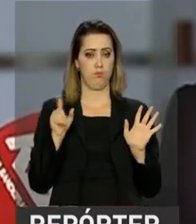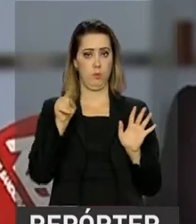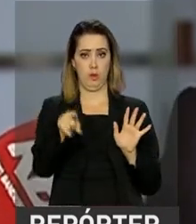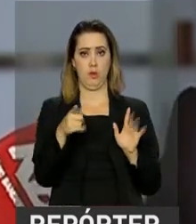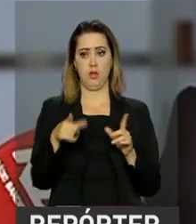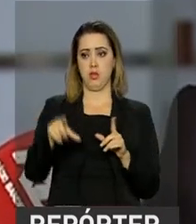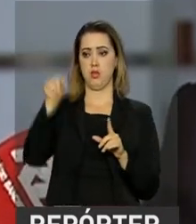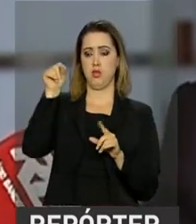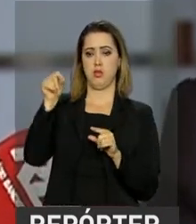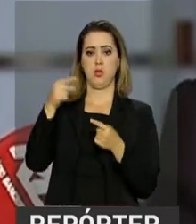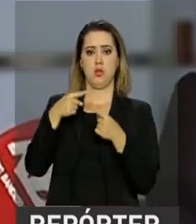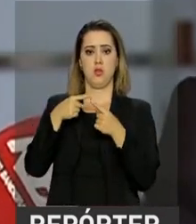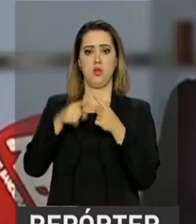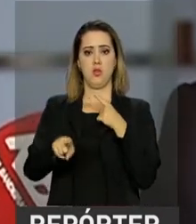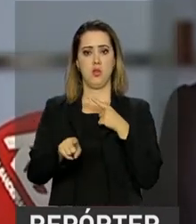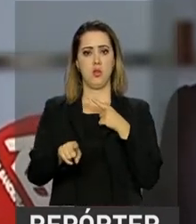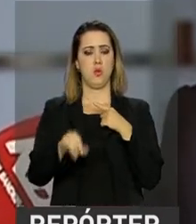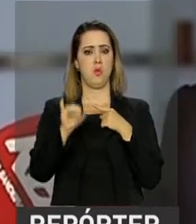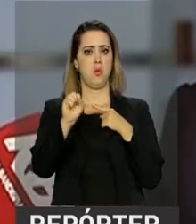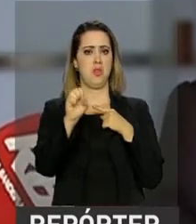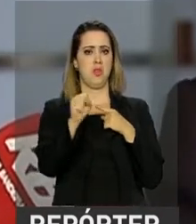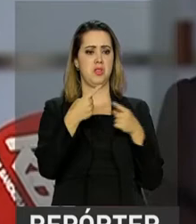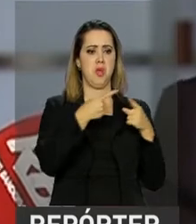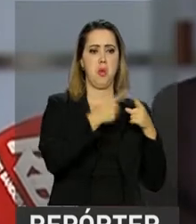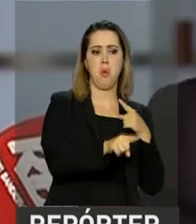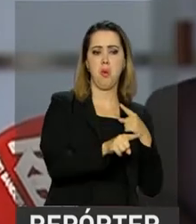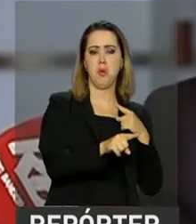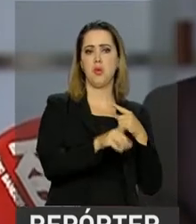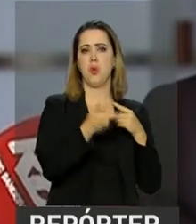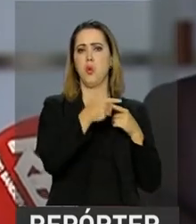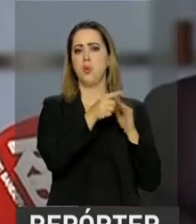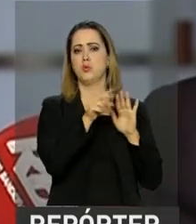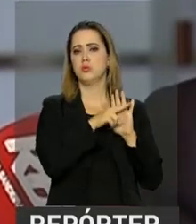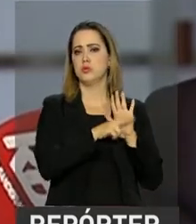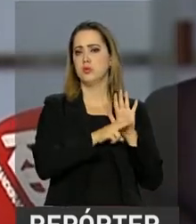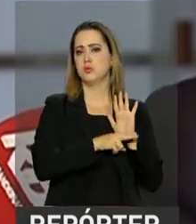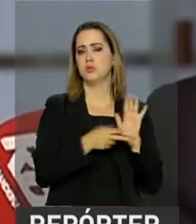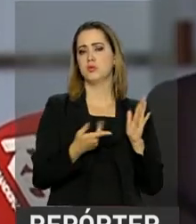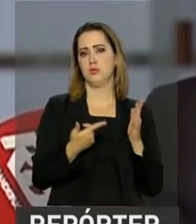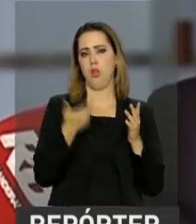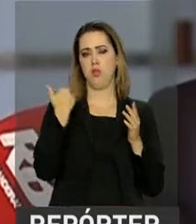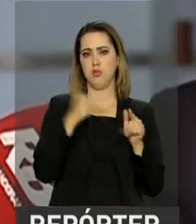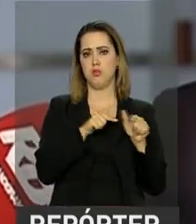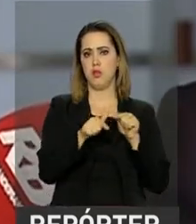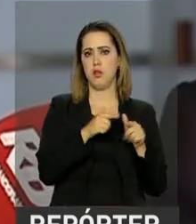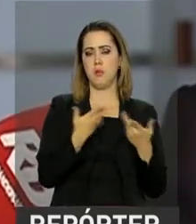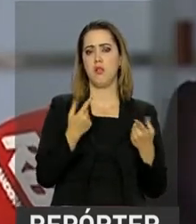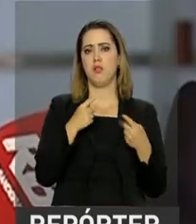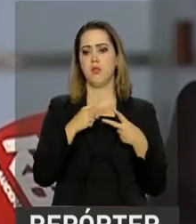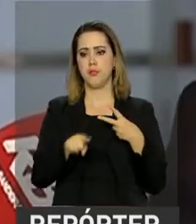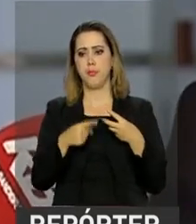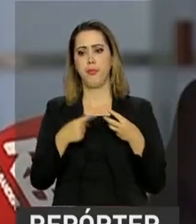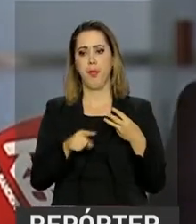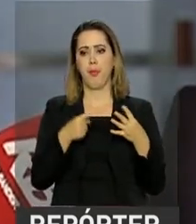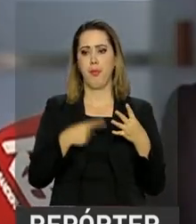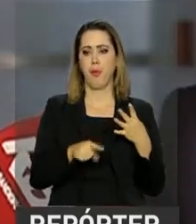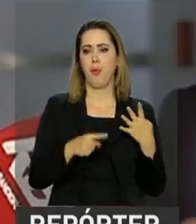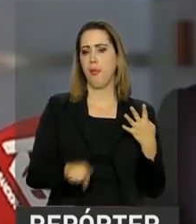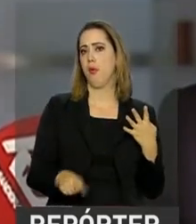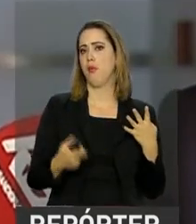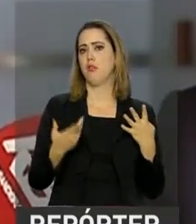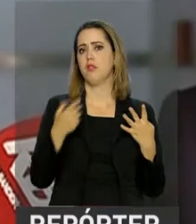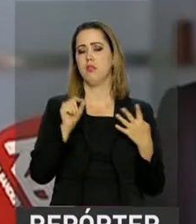Derrotar a Previdência, derrotar as outras reformas, antes nós estávamos, inclusive, antes da reforma trabalhista, né? Derrotar a trabalhista, derrotar a Previdência,